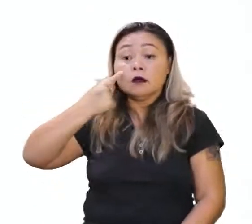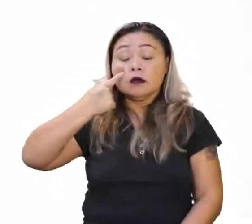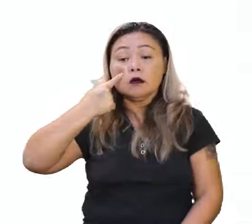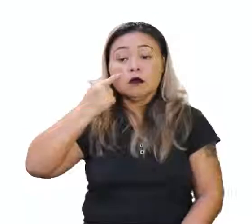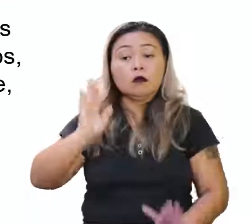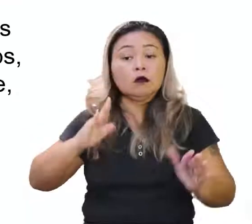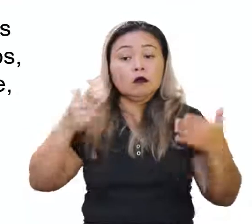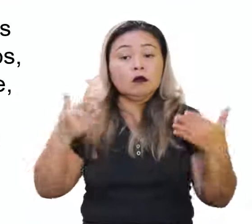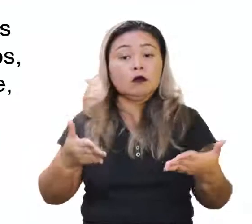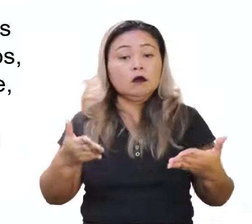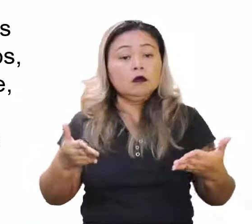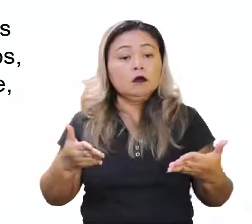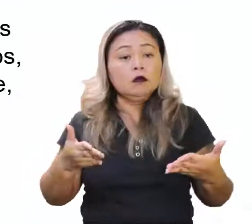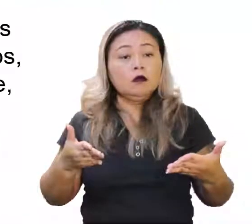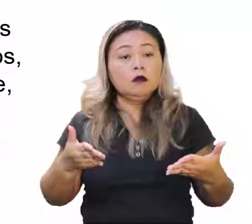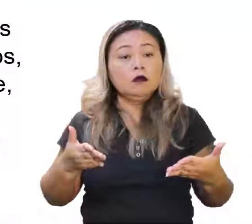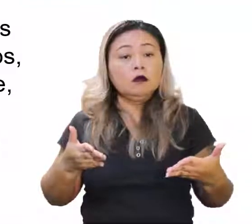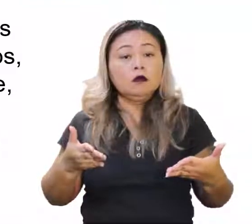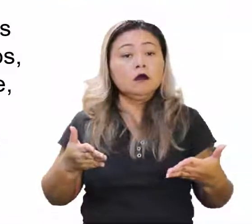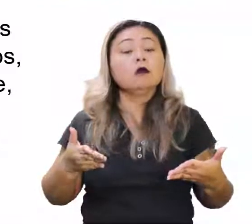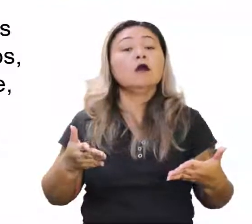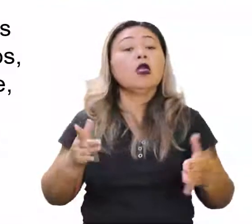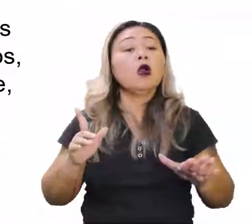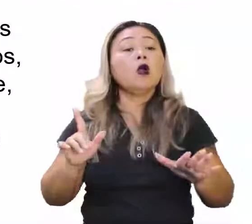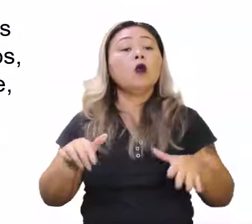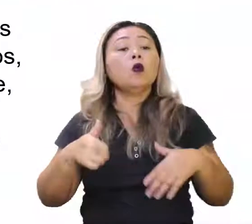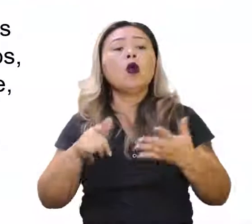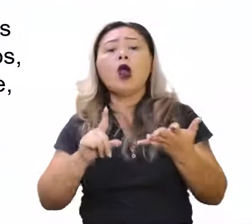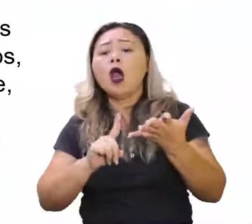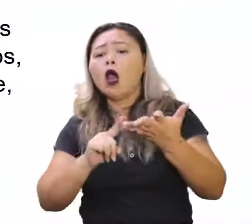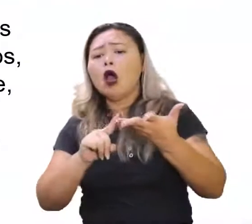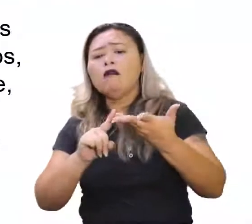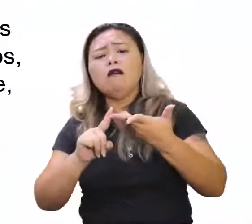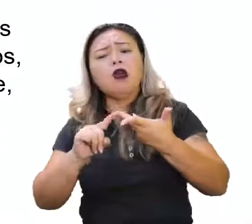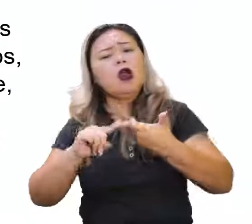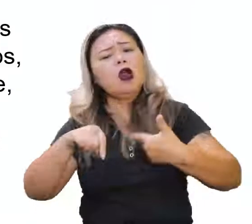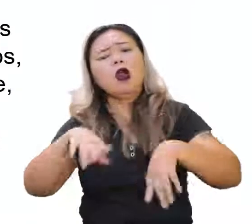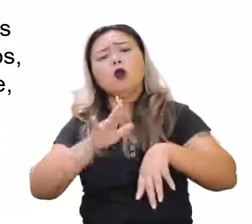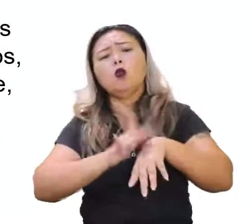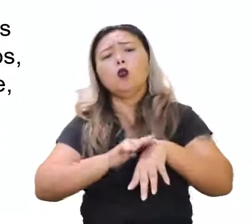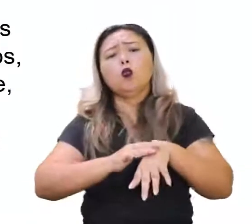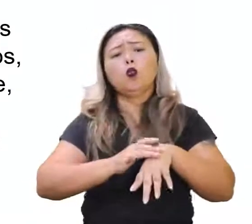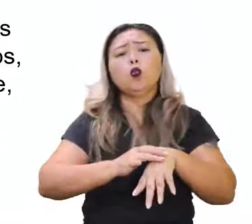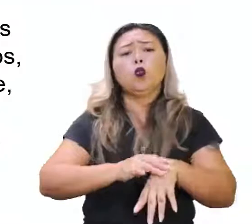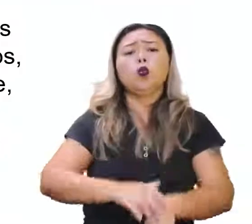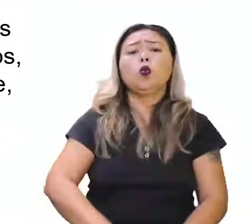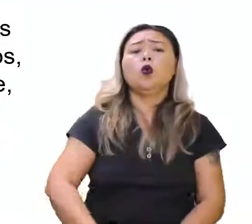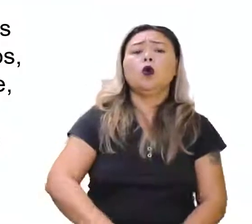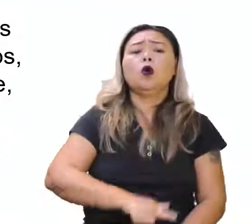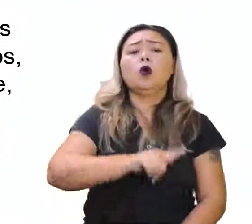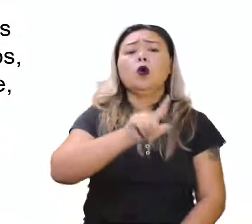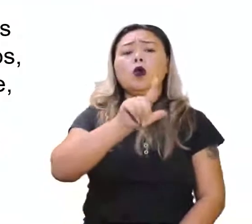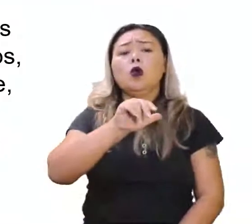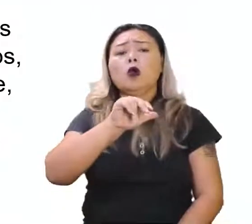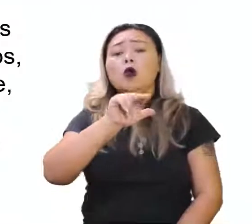vamos enfatizar, né, que são acometidos várias doenças, entre as